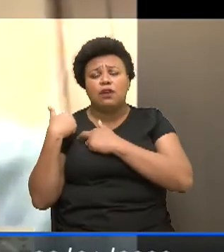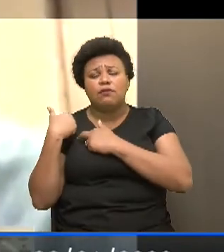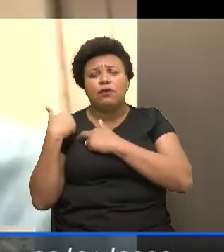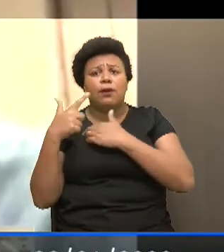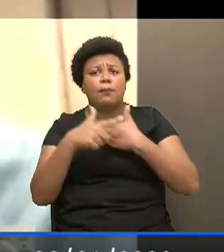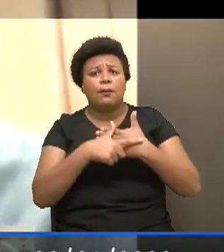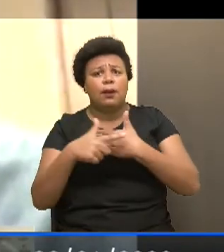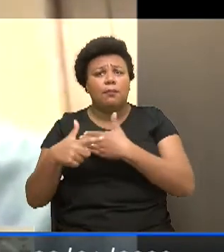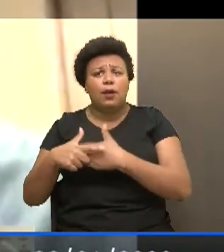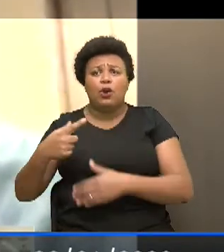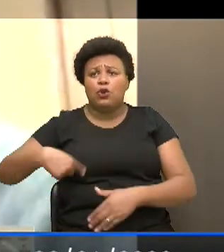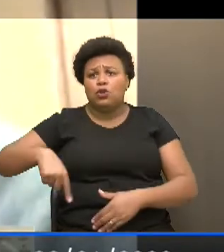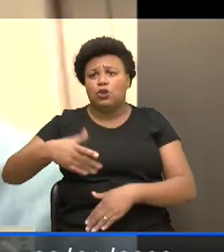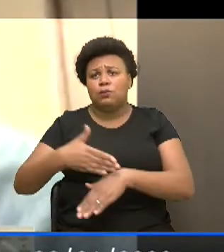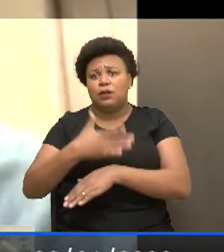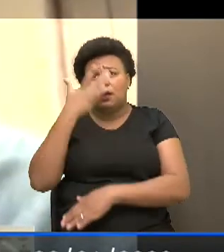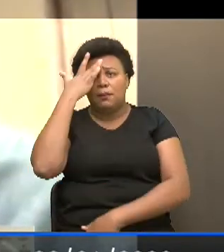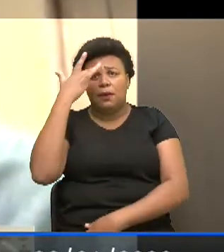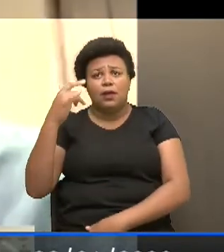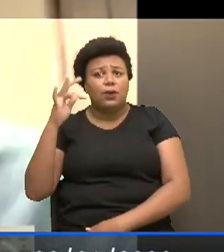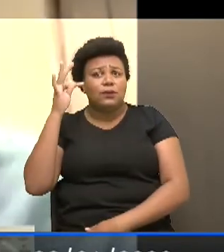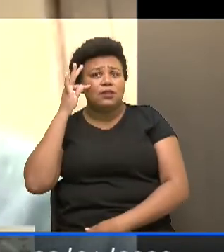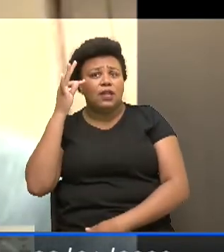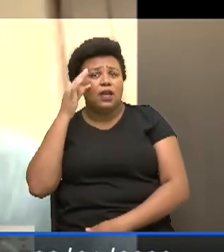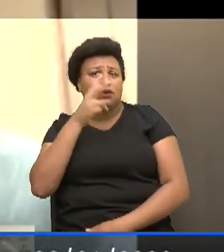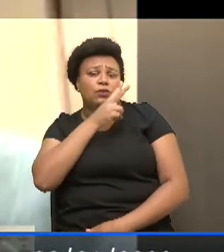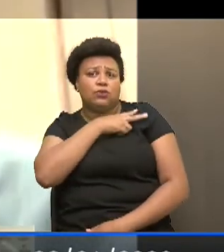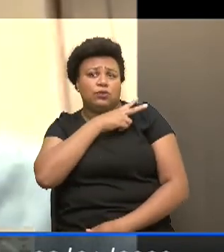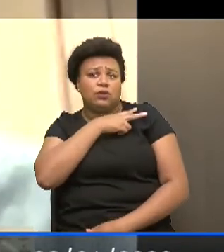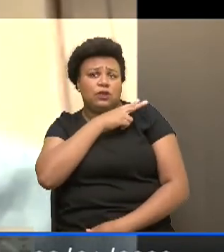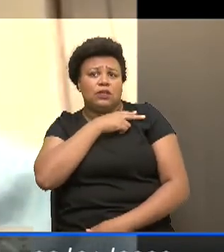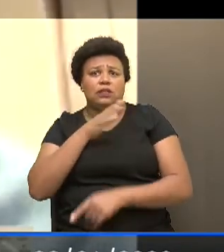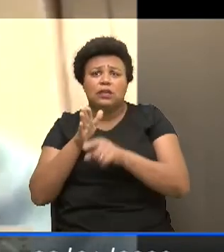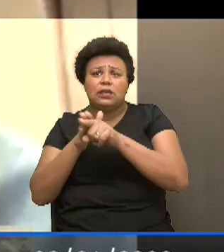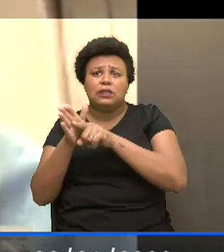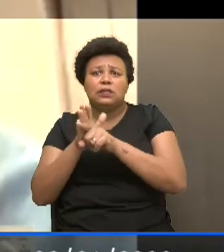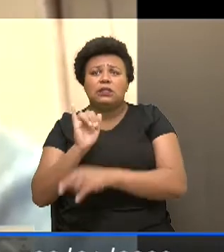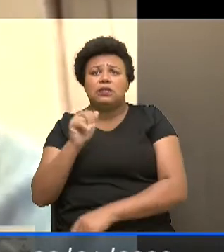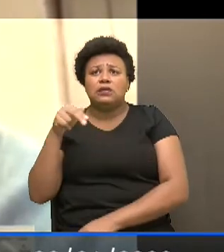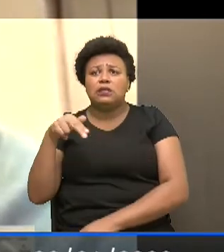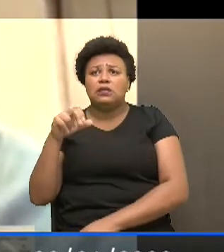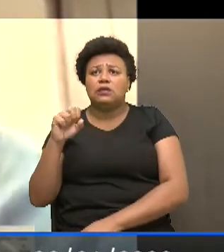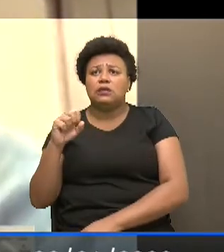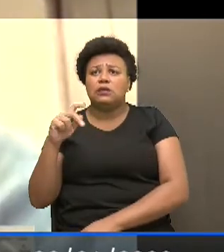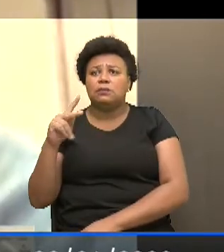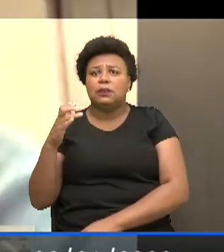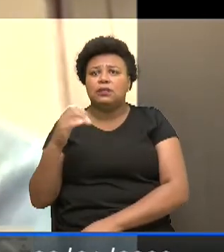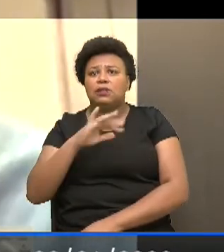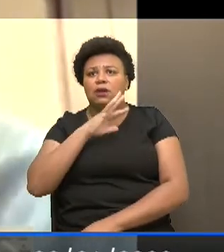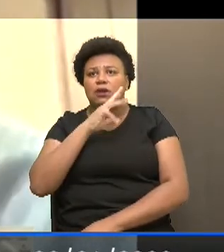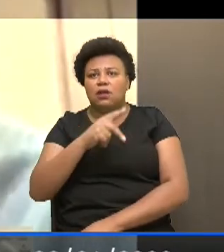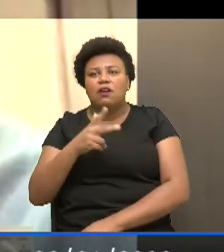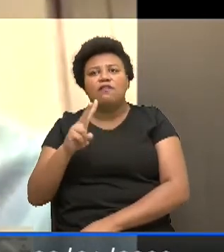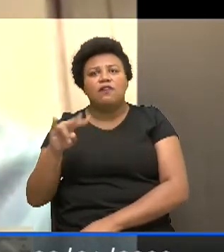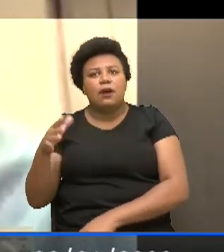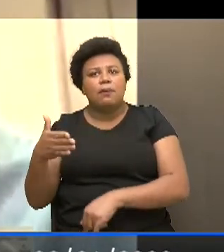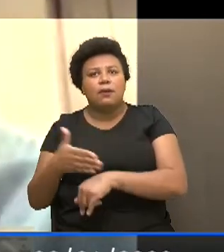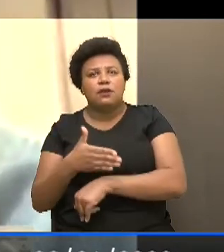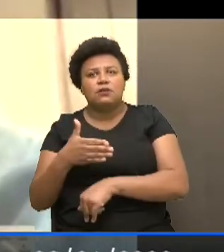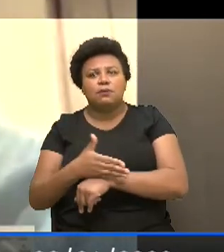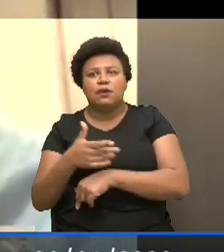Nós participaremos amanhã, um técnico aqui da superintendência da inspeção animal participará da reunião lá no Ministério Público do